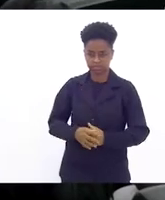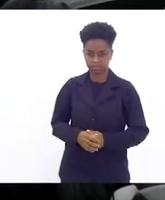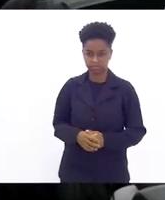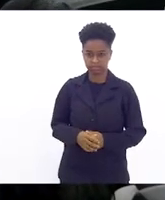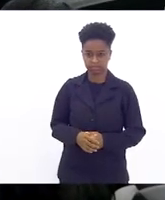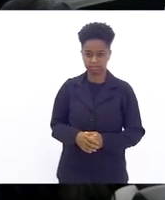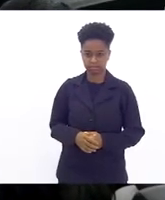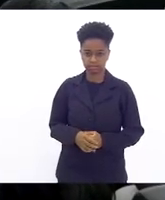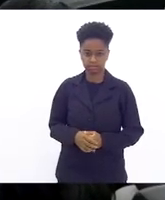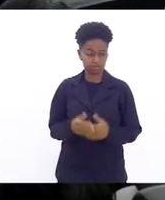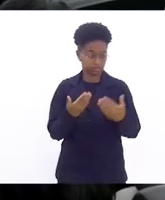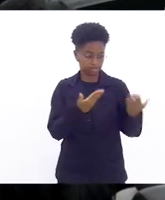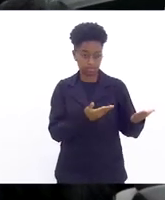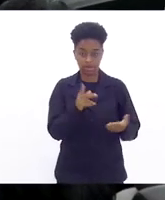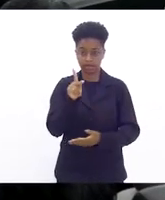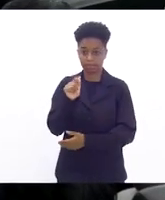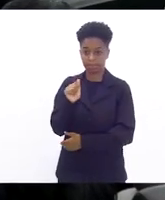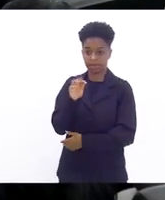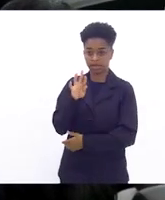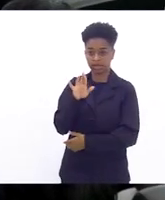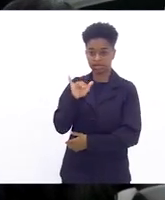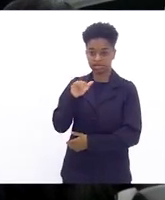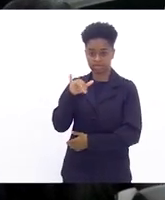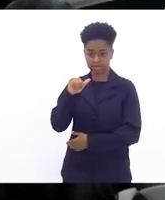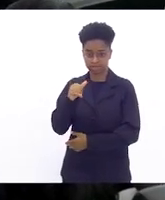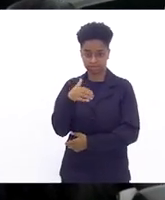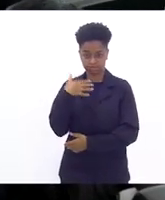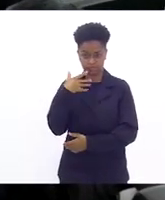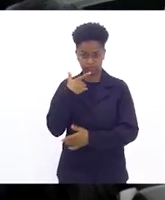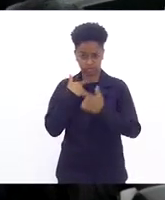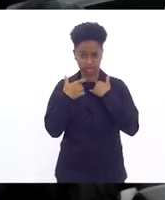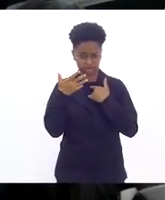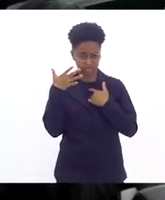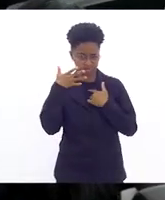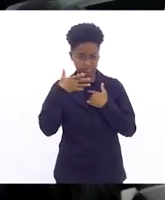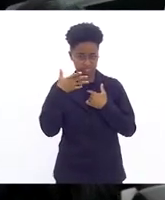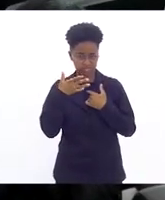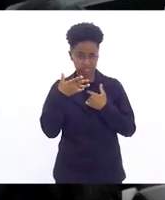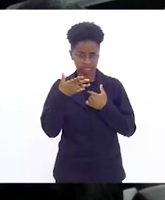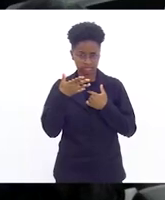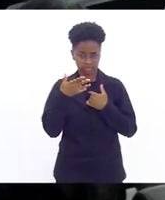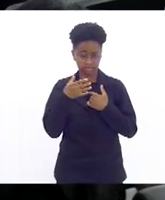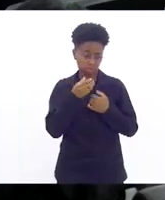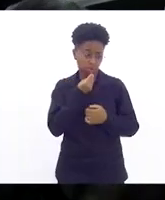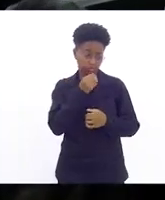Doutora Patrícia por gentileza desejo de fazer uso Claro por favor